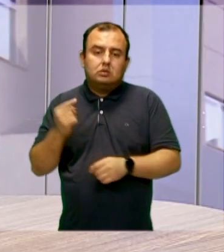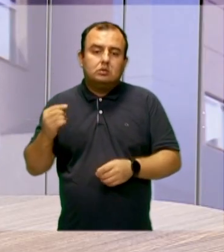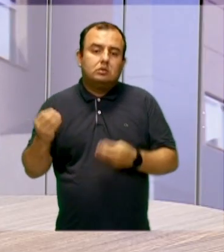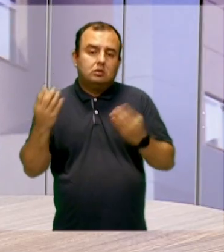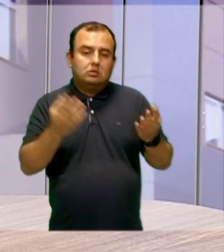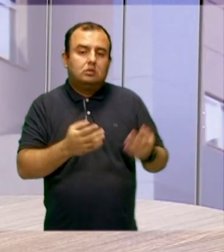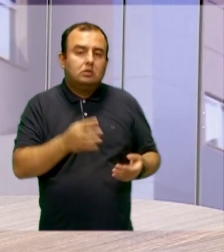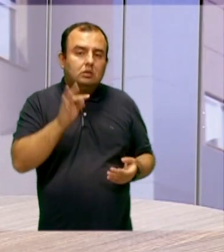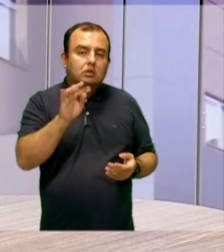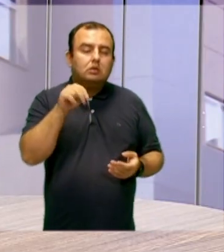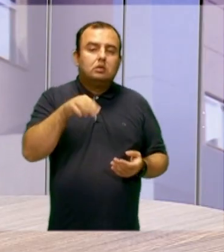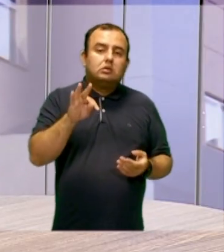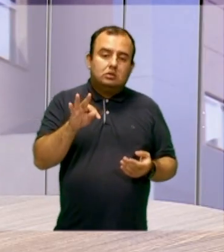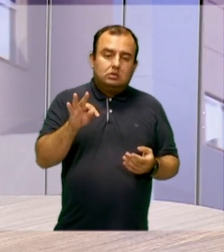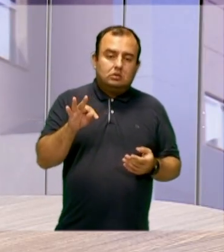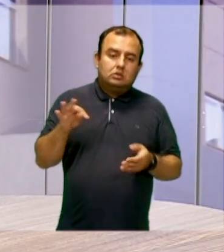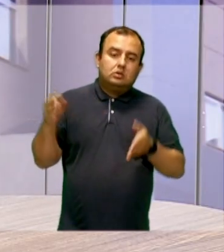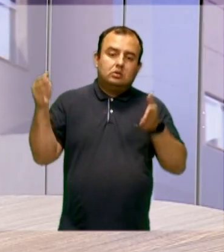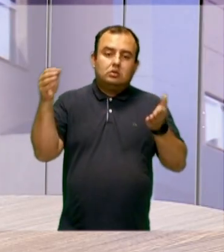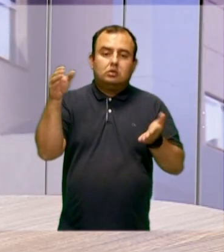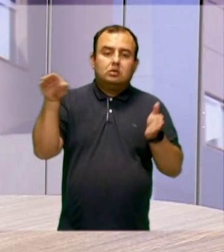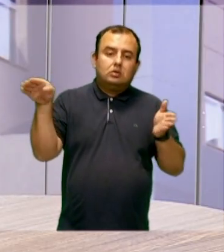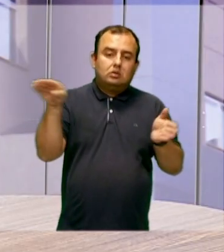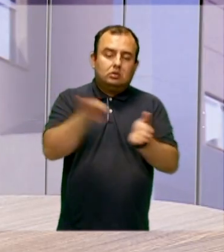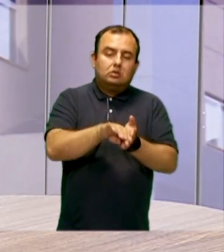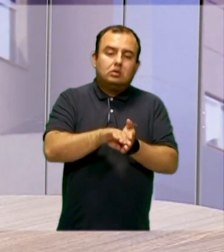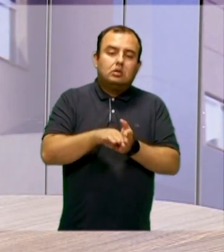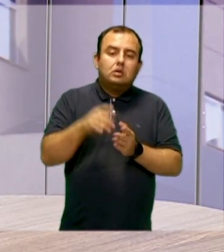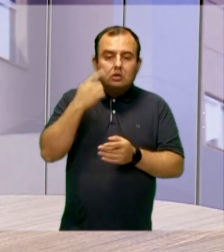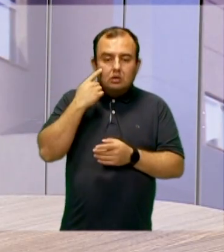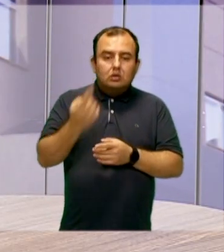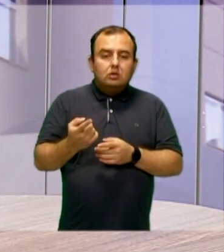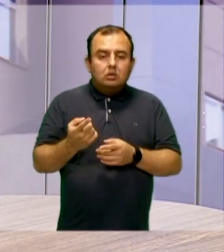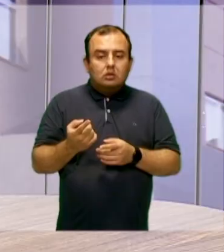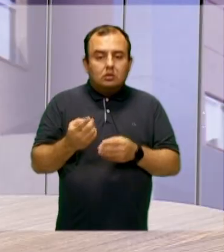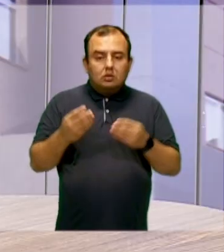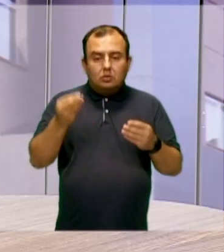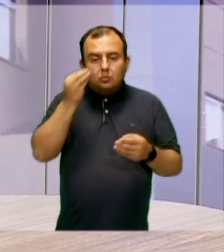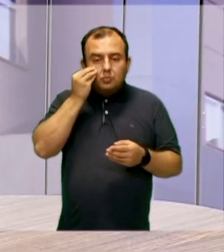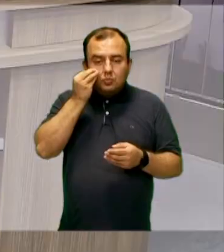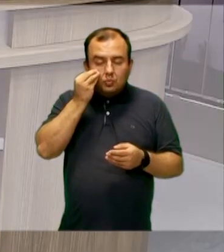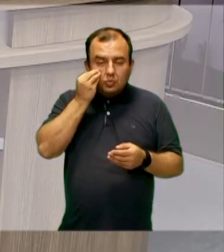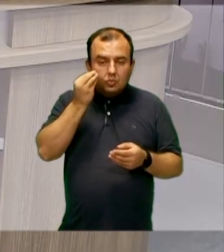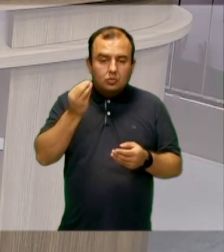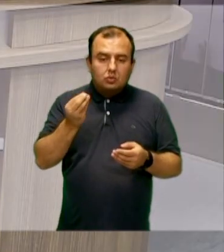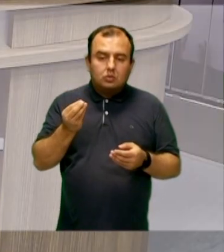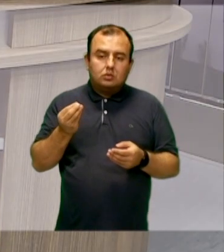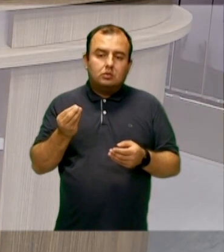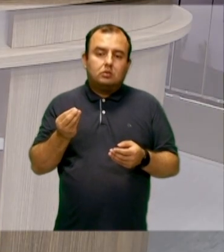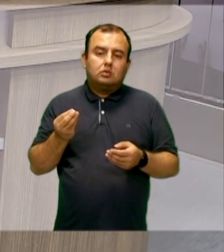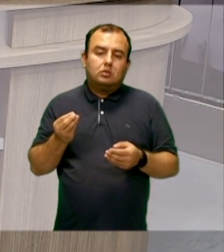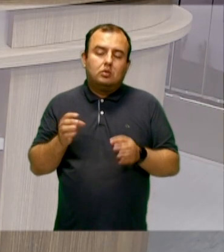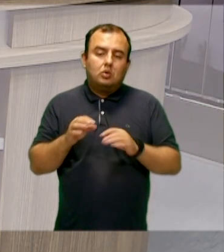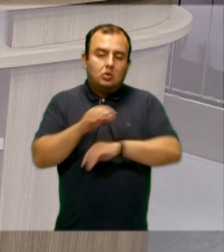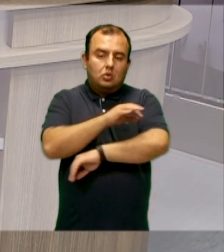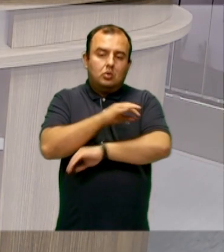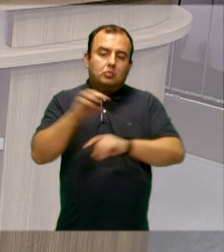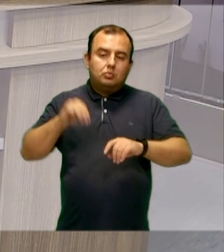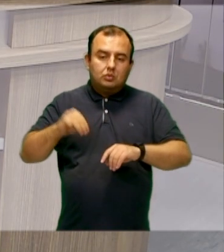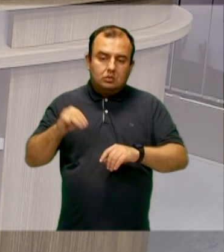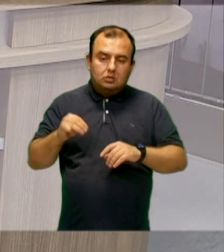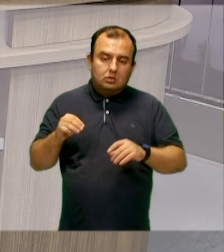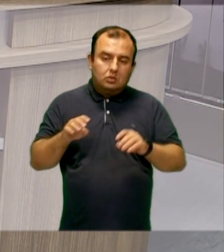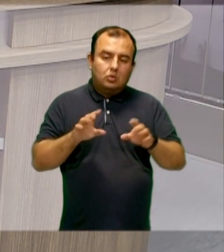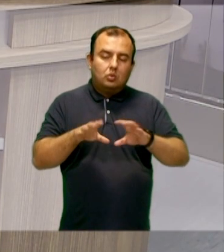entrega de TNT que eles receberam lá. E essa empresa ela faz a conferência por amostragem por exemplo, metragem do TNT. Um